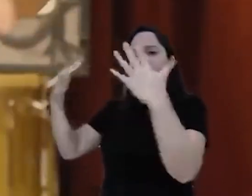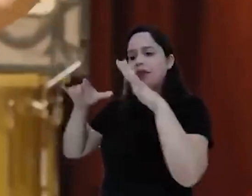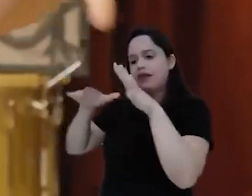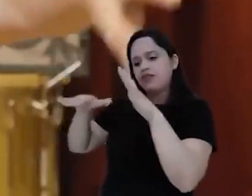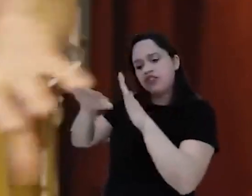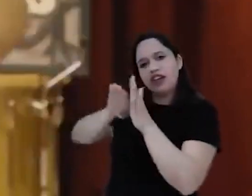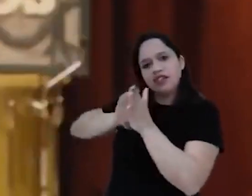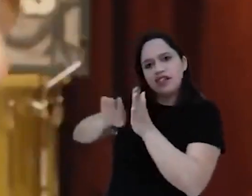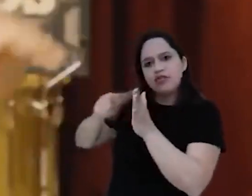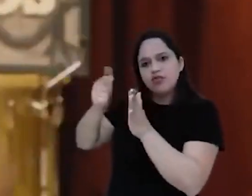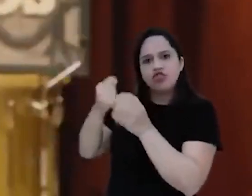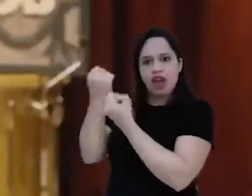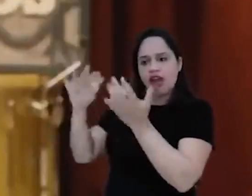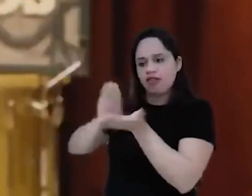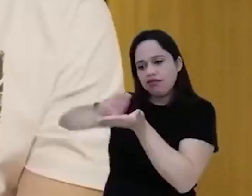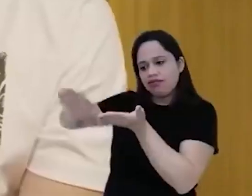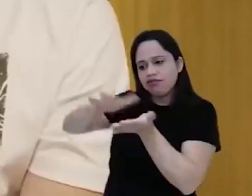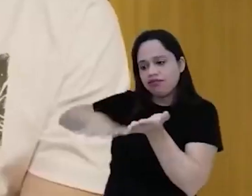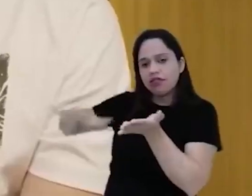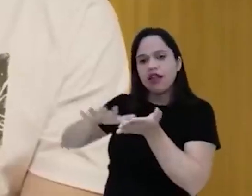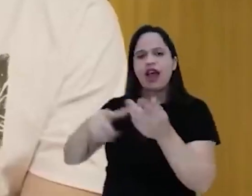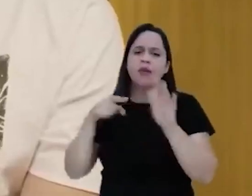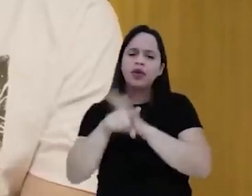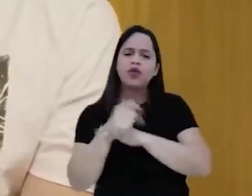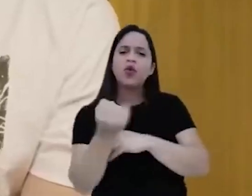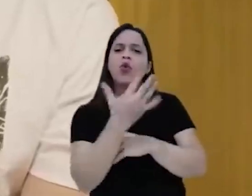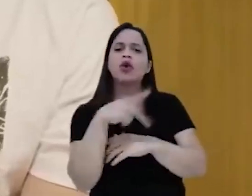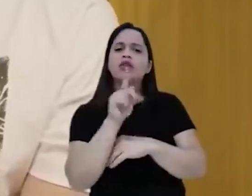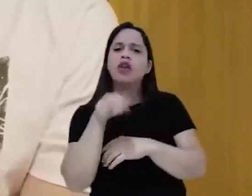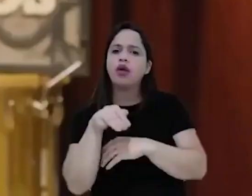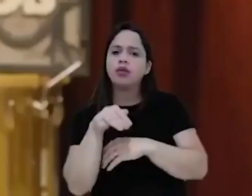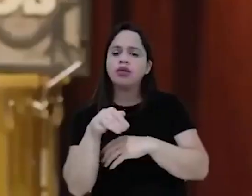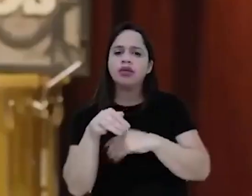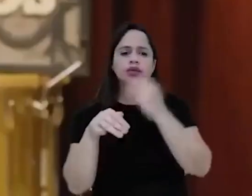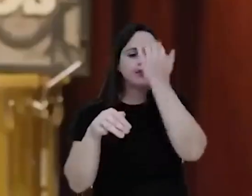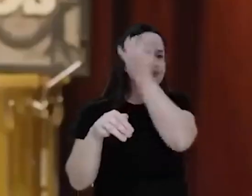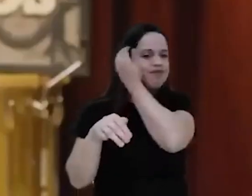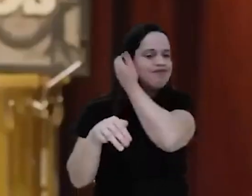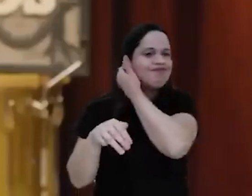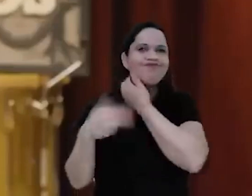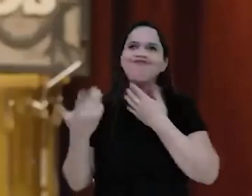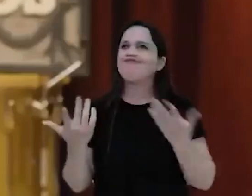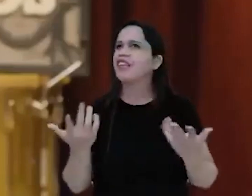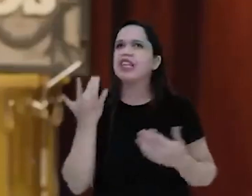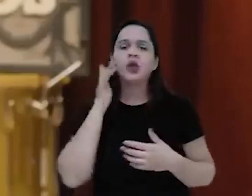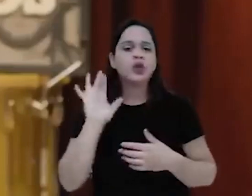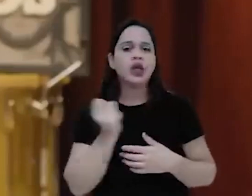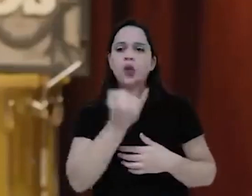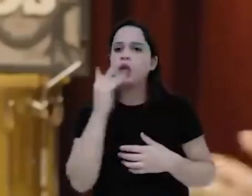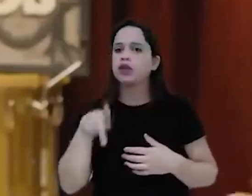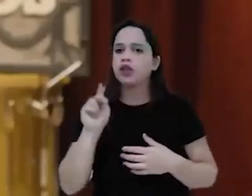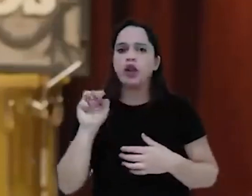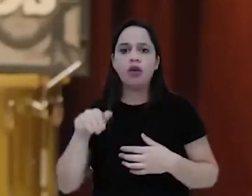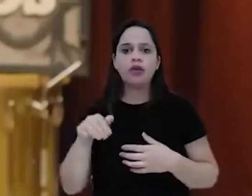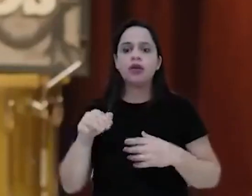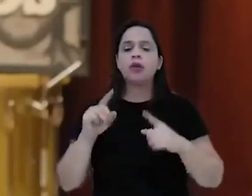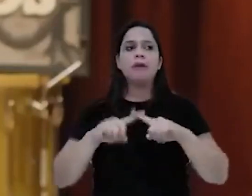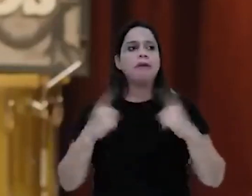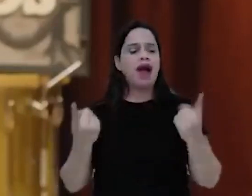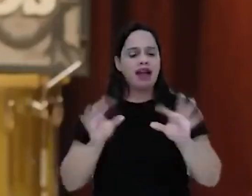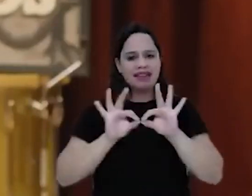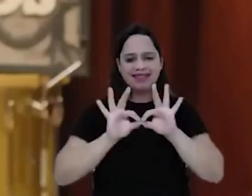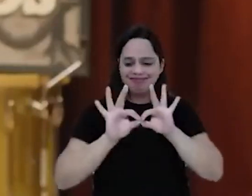mato mas logo em seguida senti um campo chamado aberto isso quantos E aí e você sabe cara eu não sei quantos quilômetros